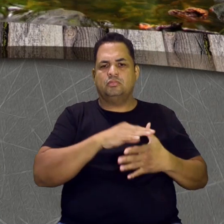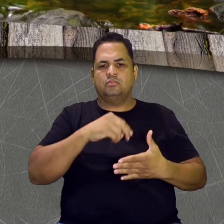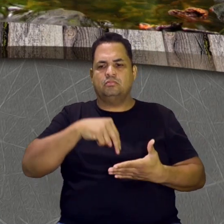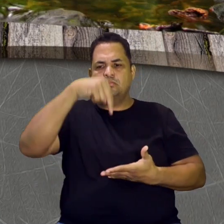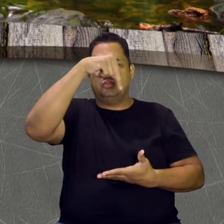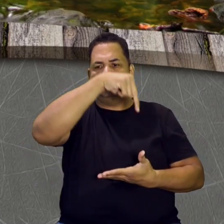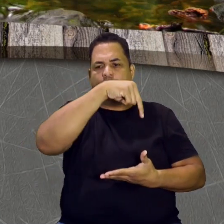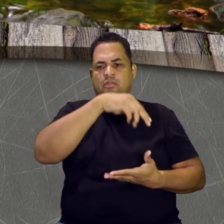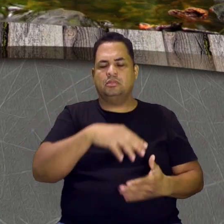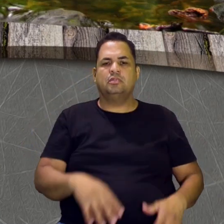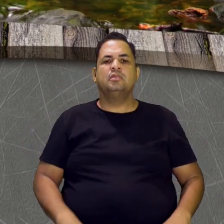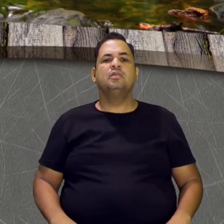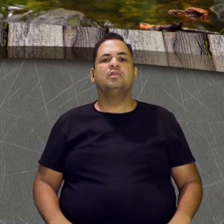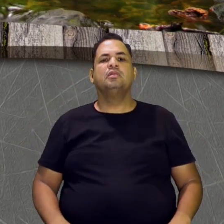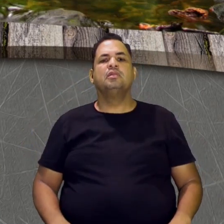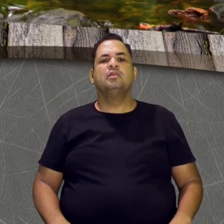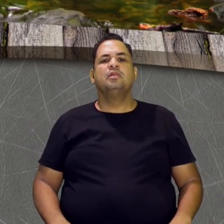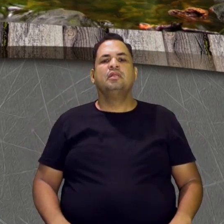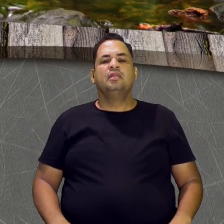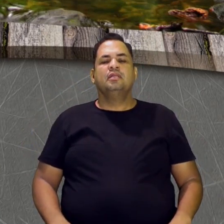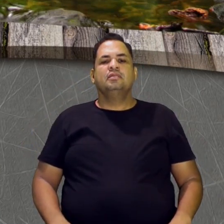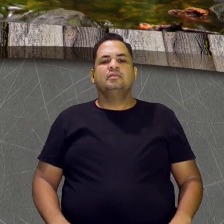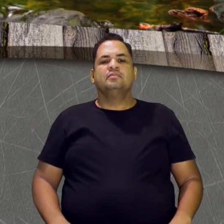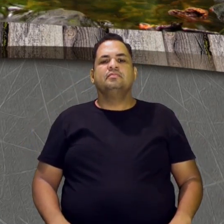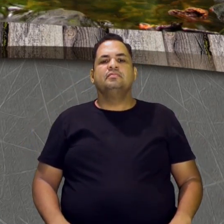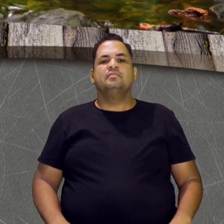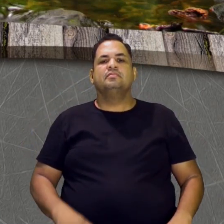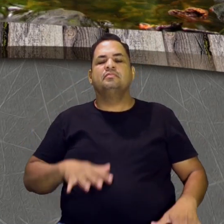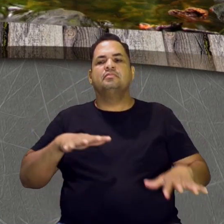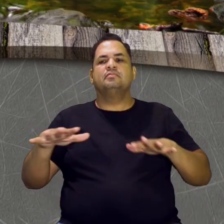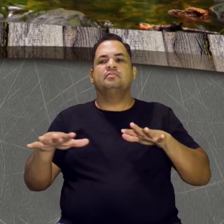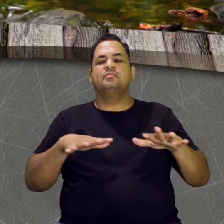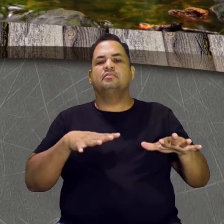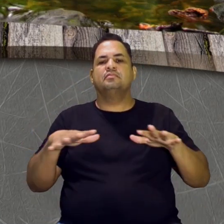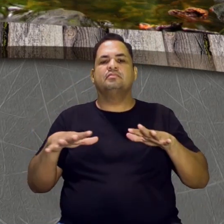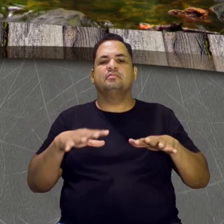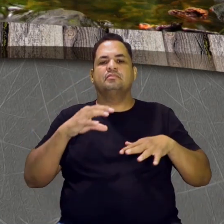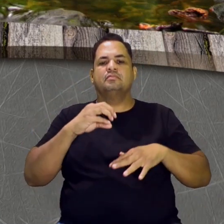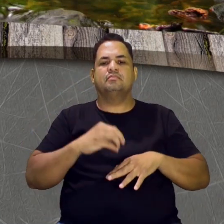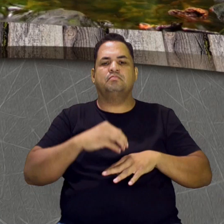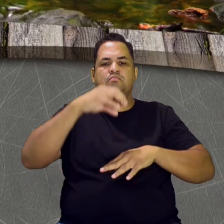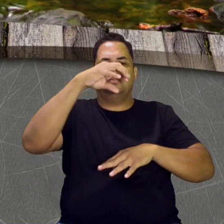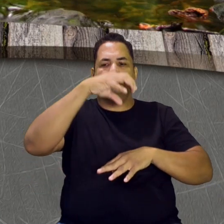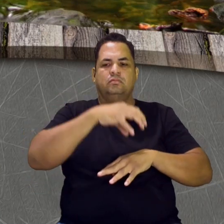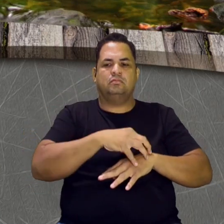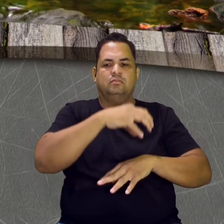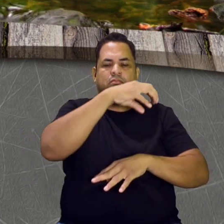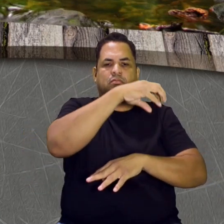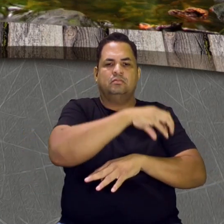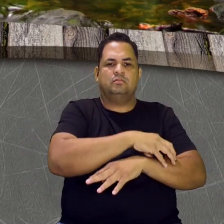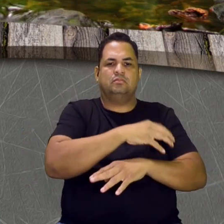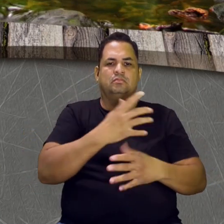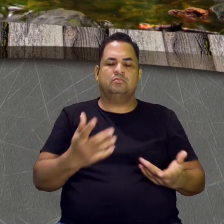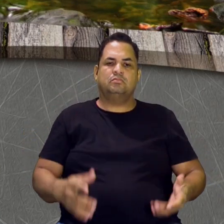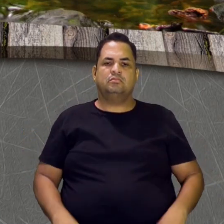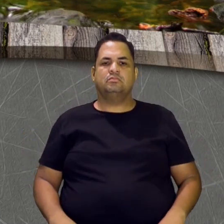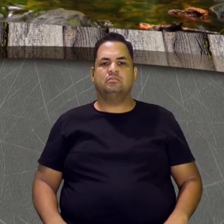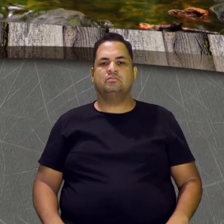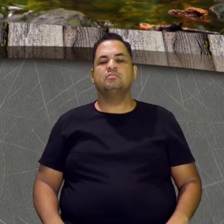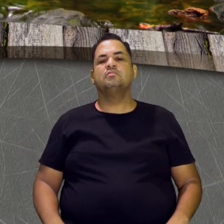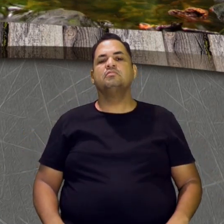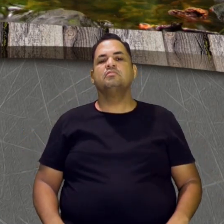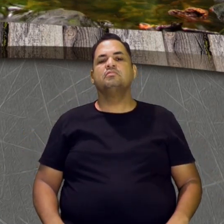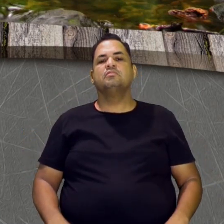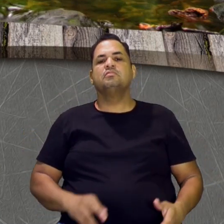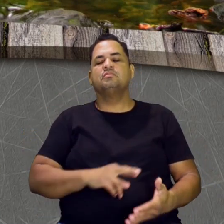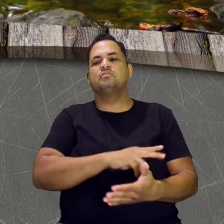salta, né? Se locomove por saltos, né? Nas galhadas, tá? Então